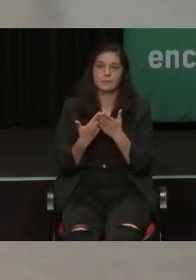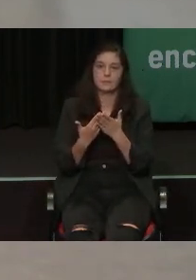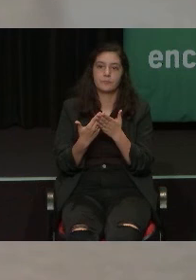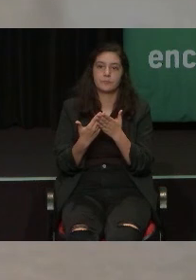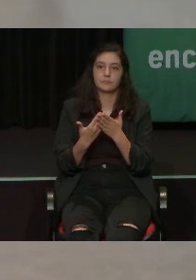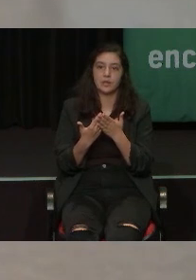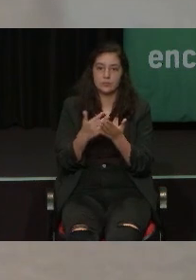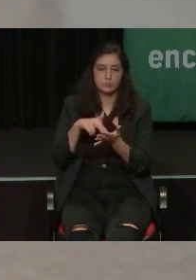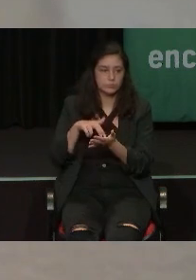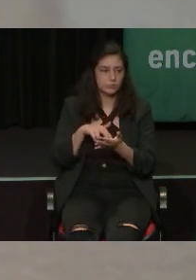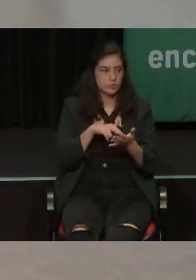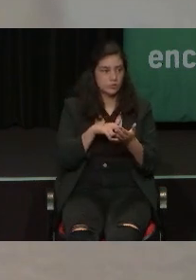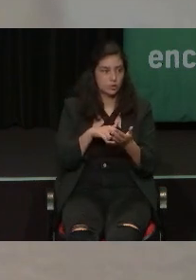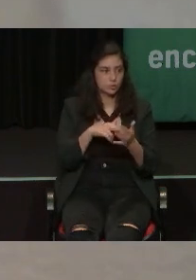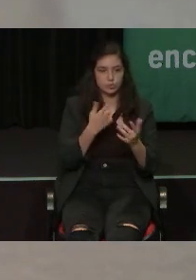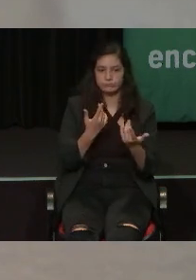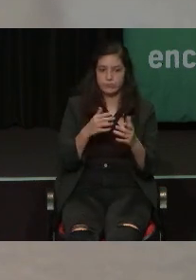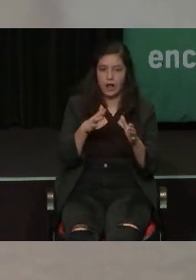em todos os momentos, nos bons e nos maus.